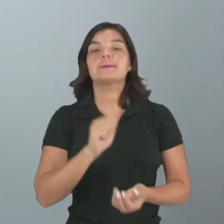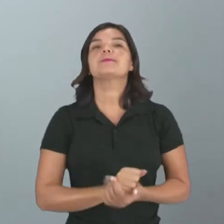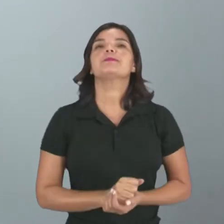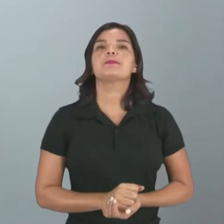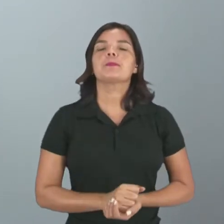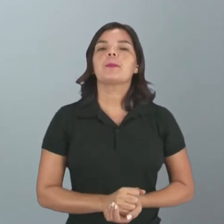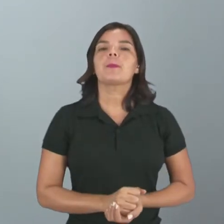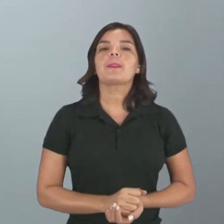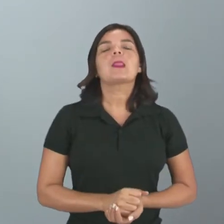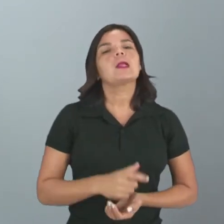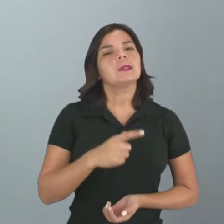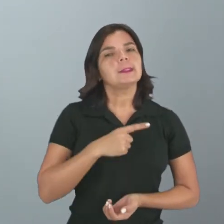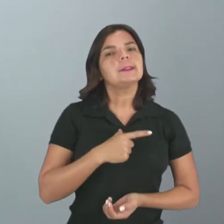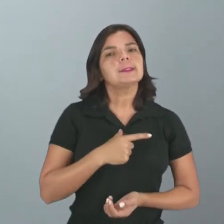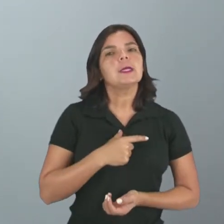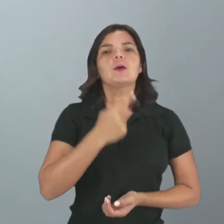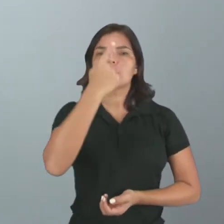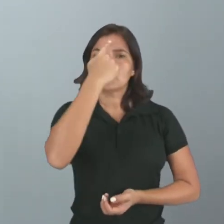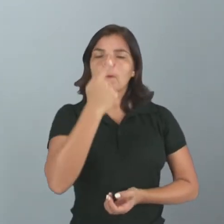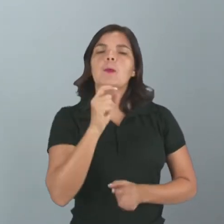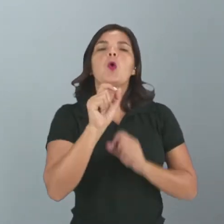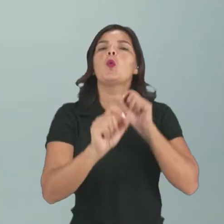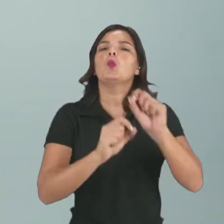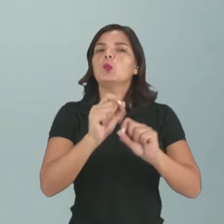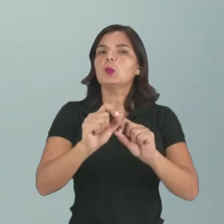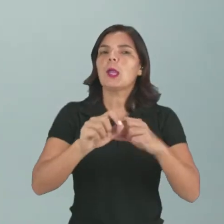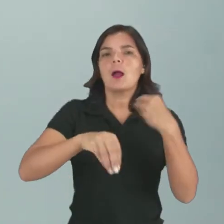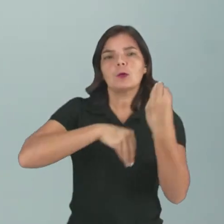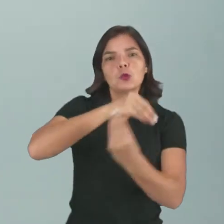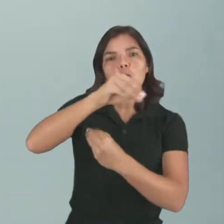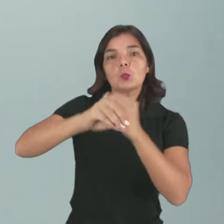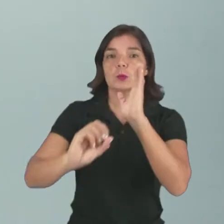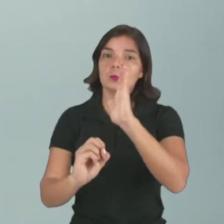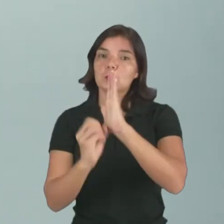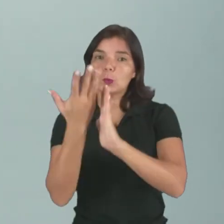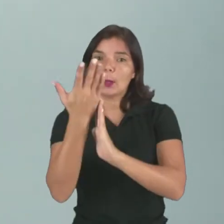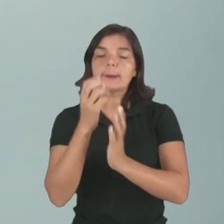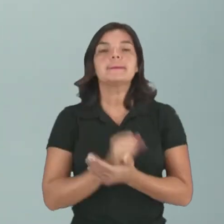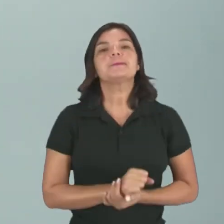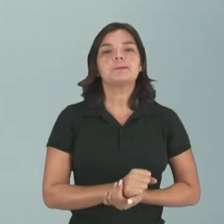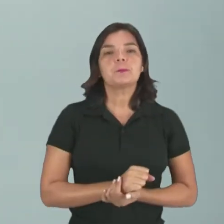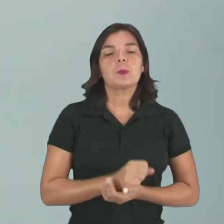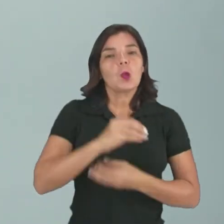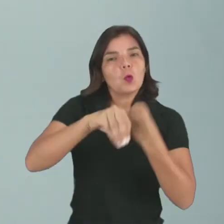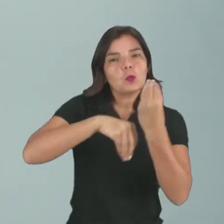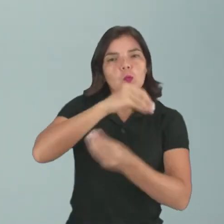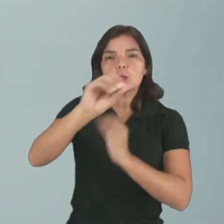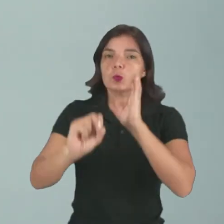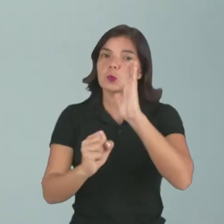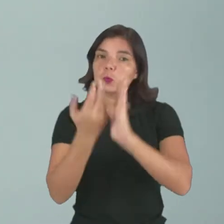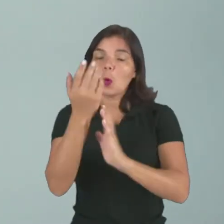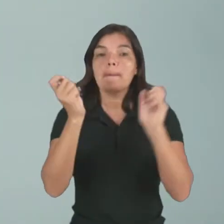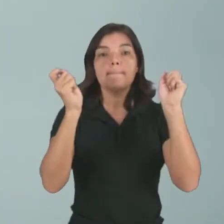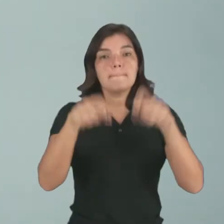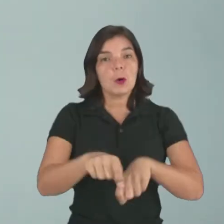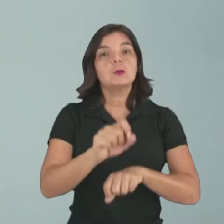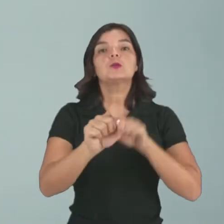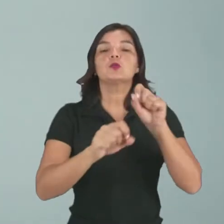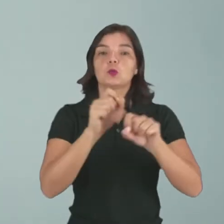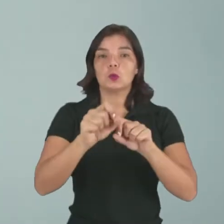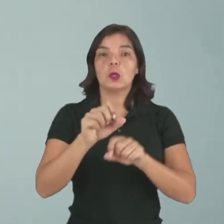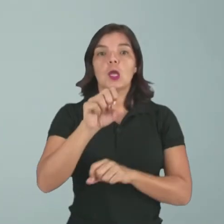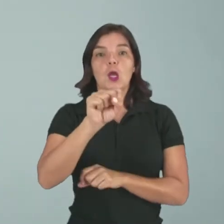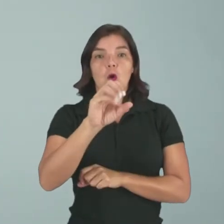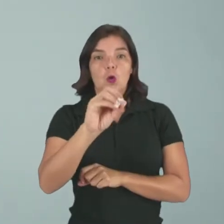E aqui seria então a definição do que é uma mistura homogênea. Quando eu falo de uma mistura homogênea, eu também posso chamá-la de uma